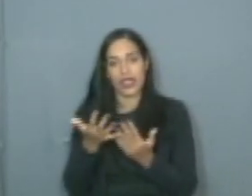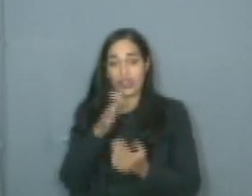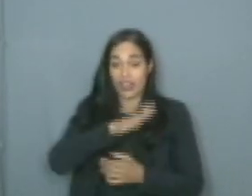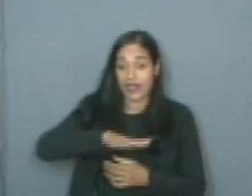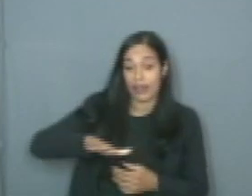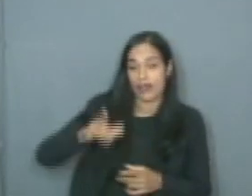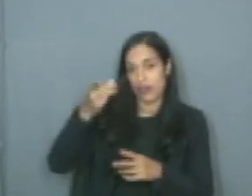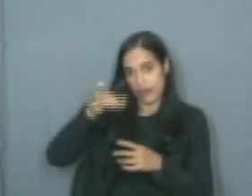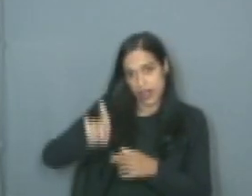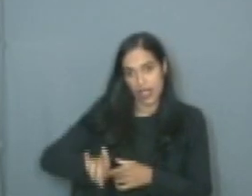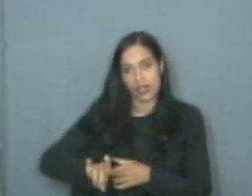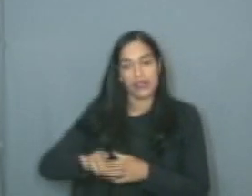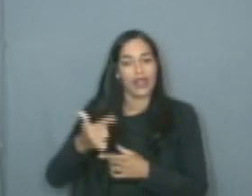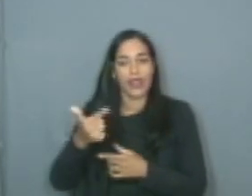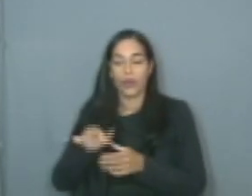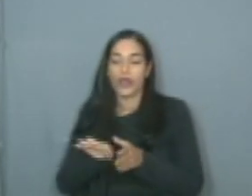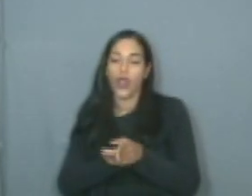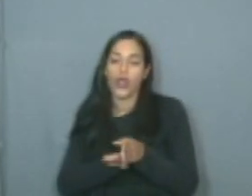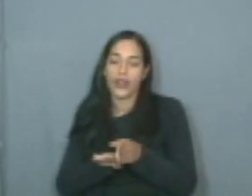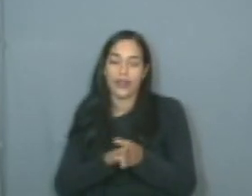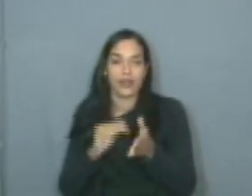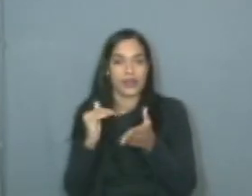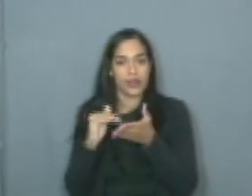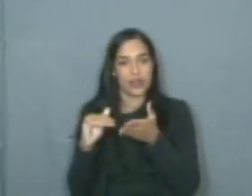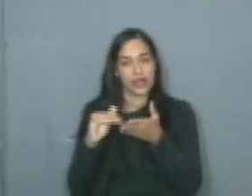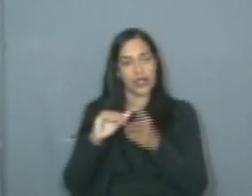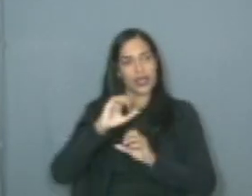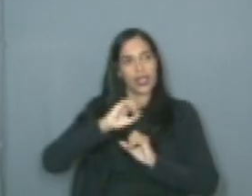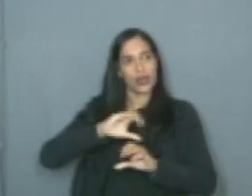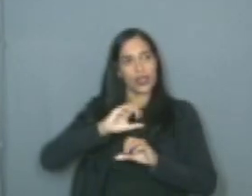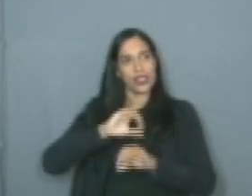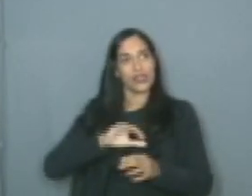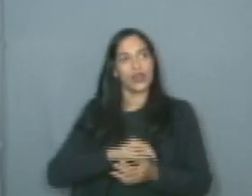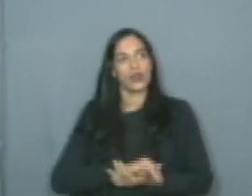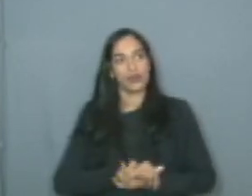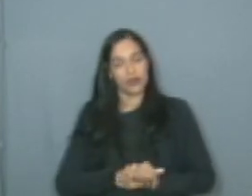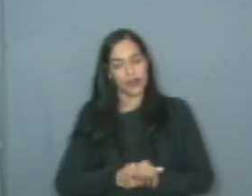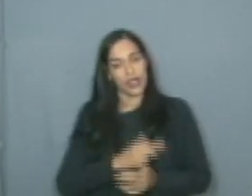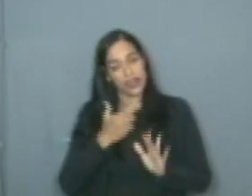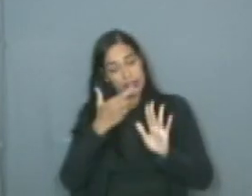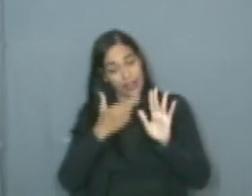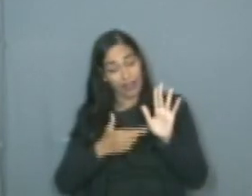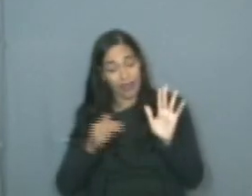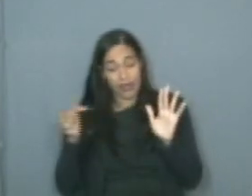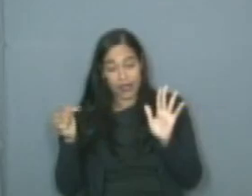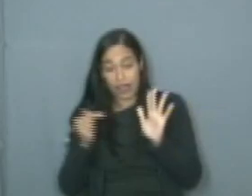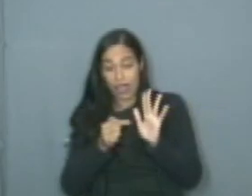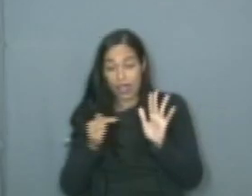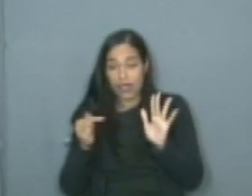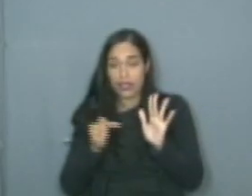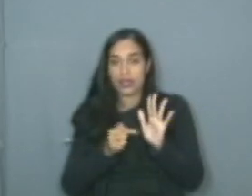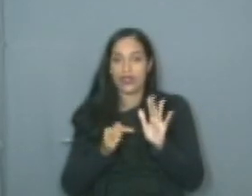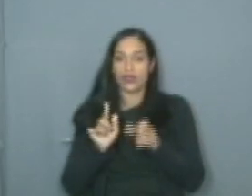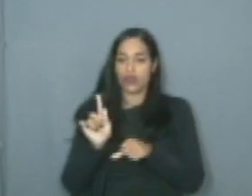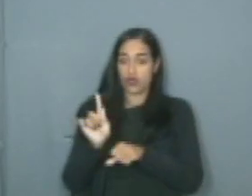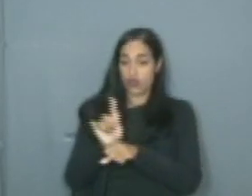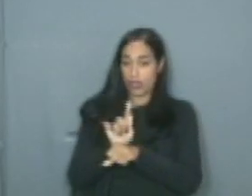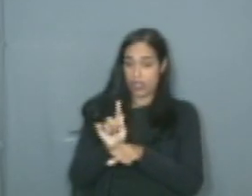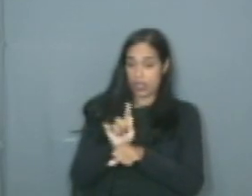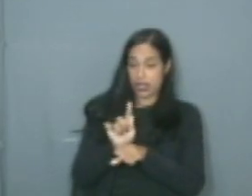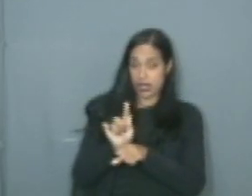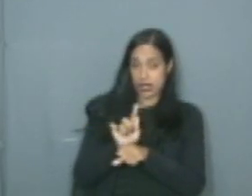que não é orientação da Secretaria de Educação. Então, fazer esses relatos, gerência da